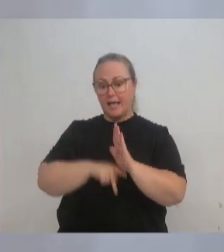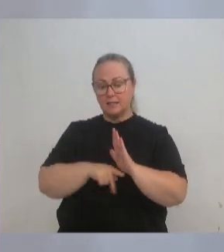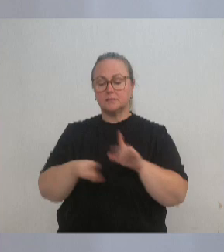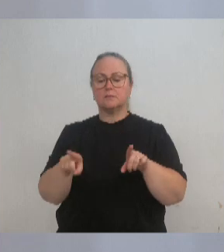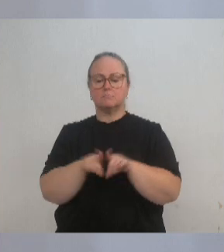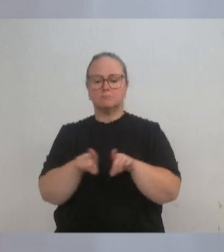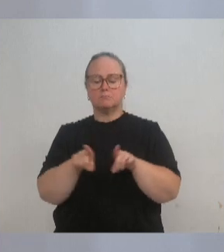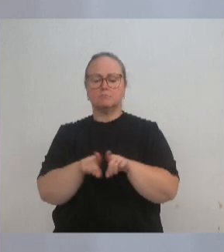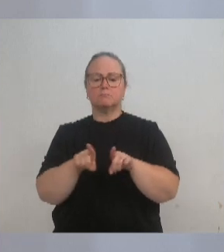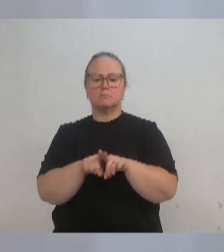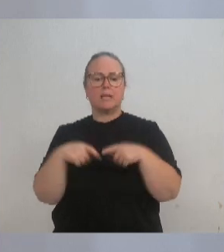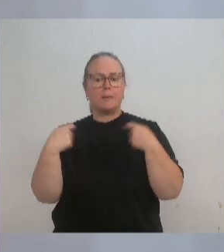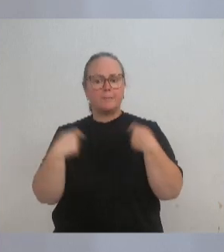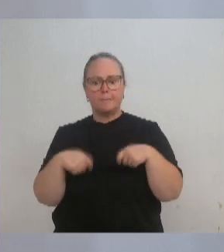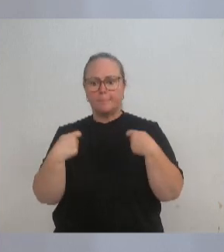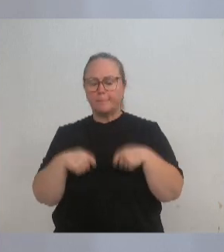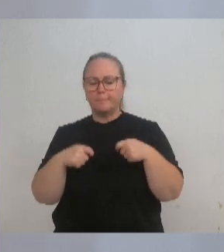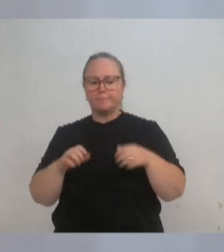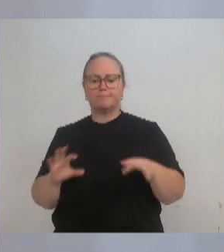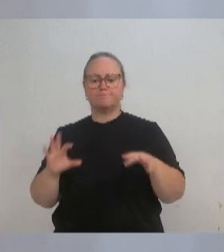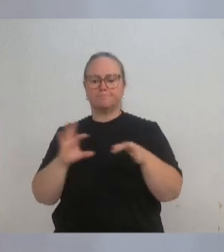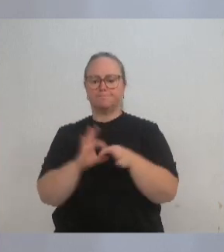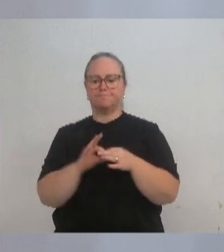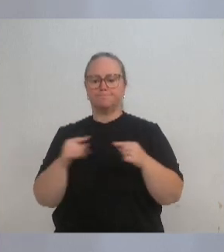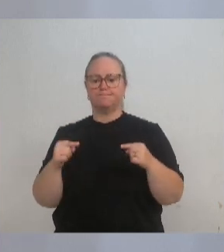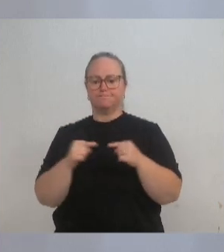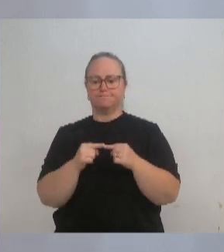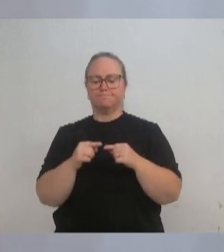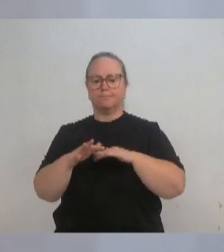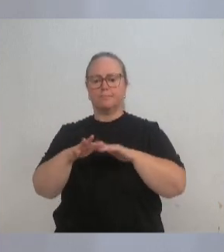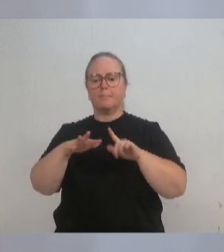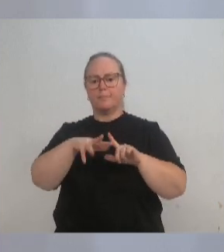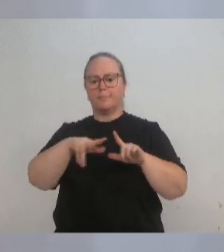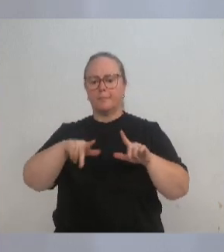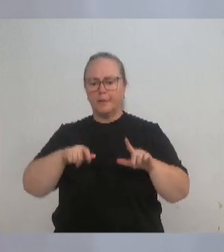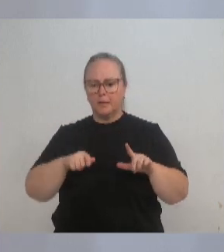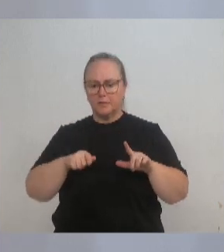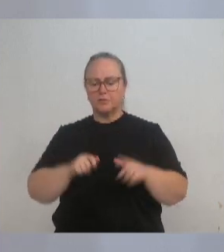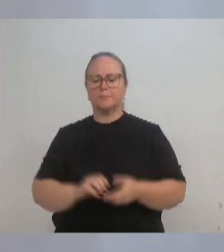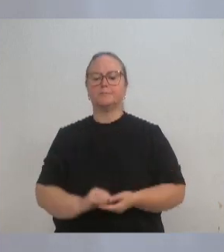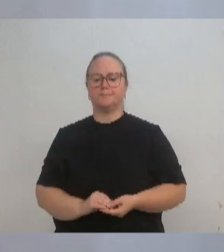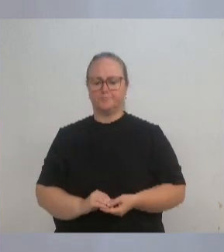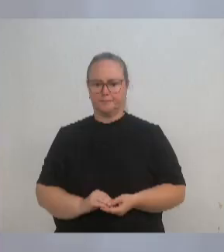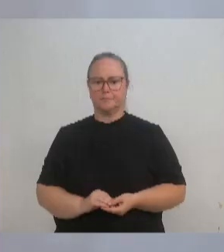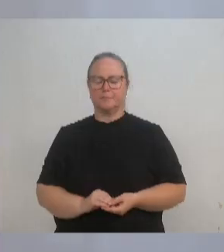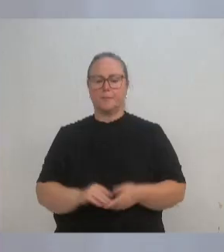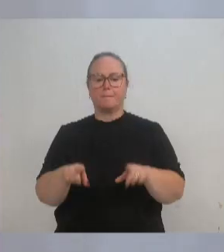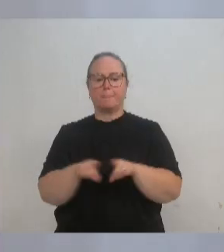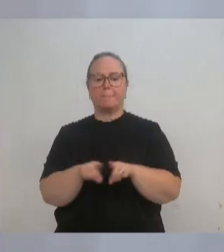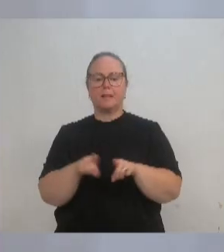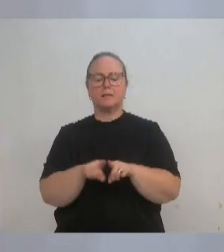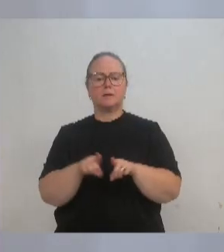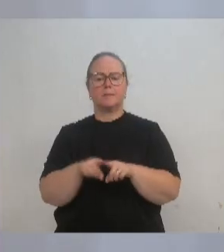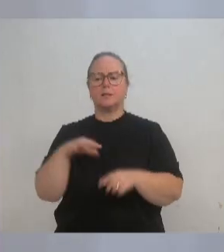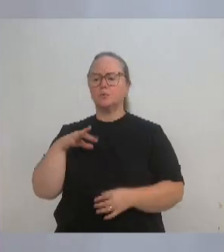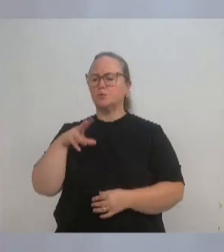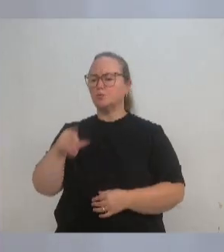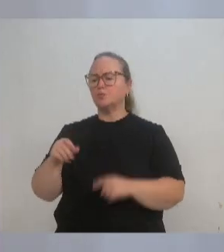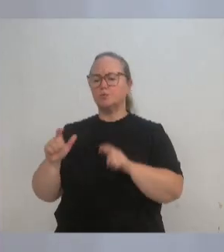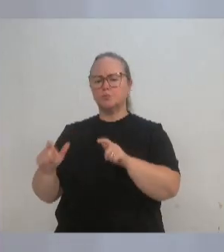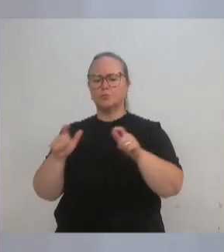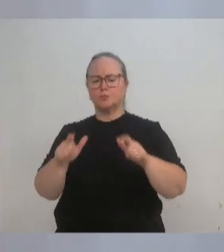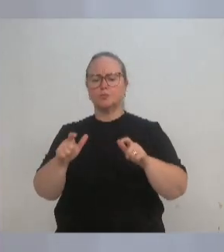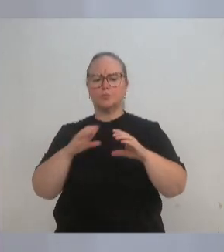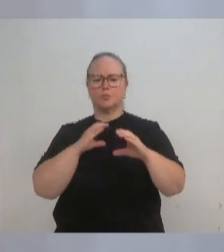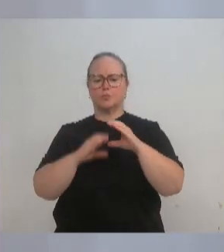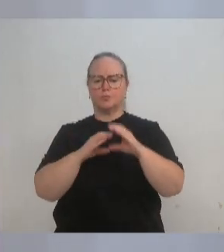ser mencionado nas nossas mídias sociais, deve ser mencionado em todos os meios de comunicações, para